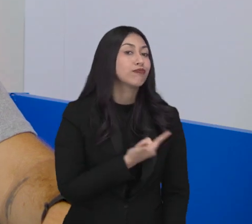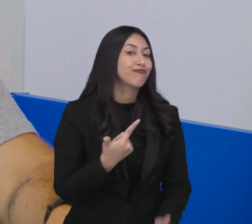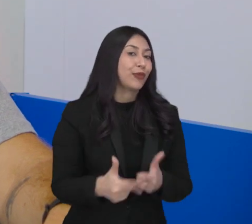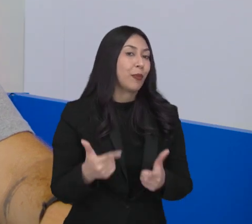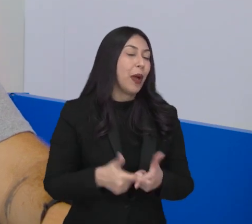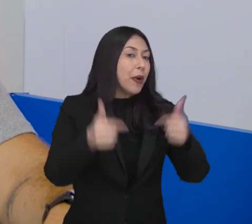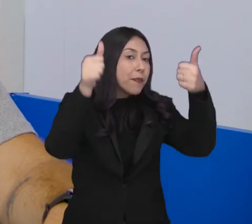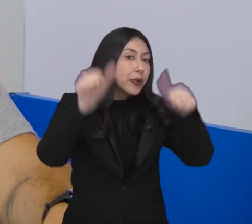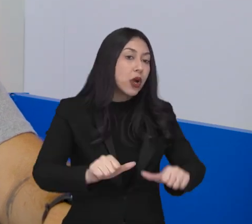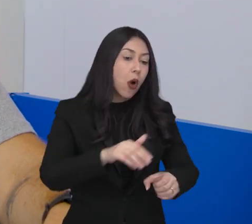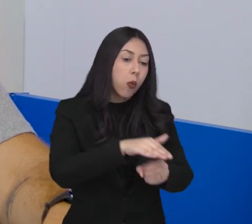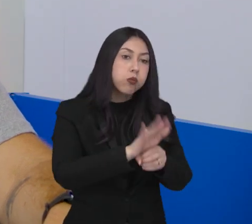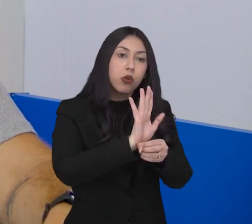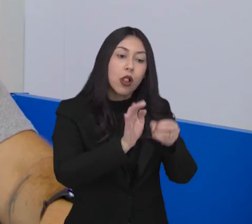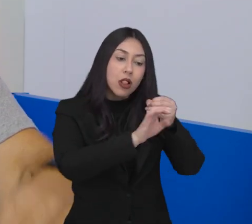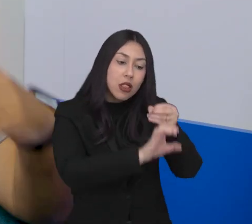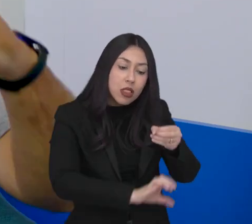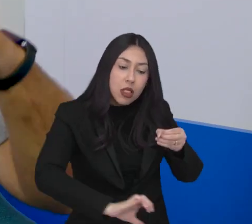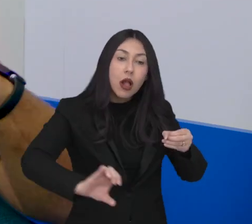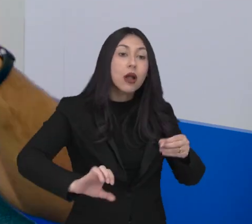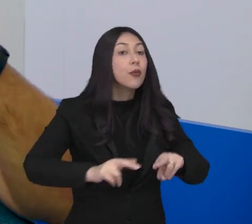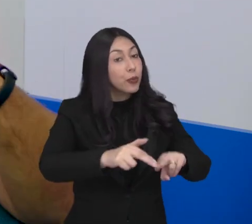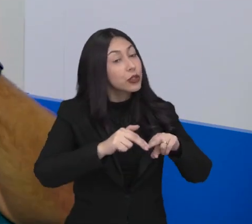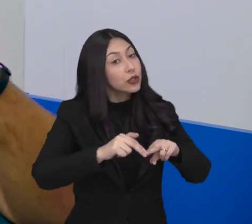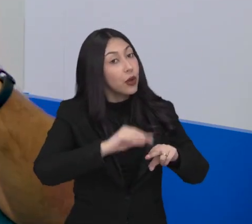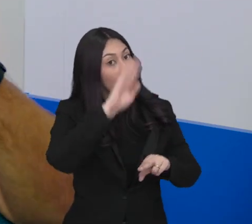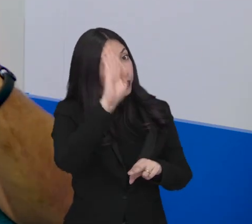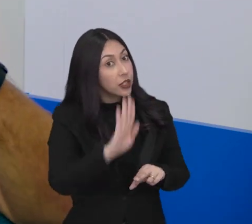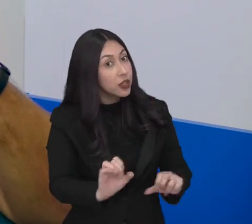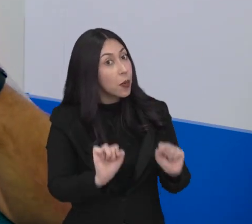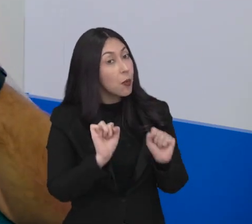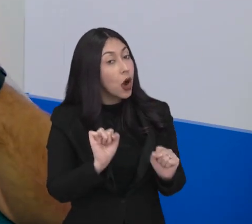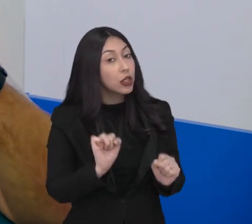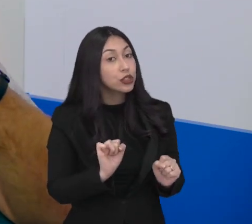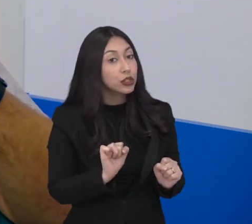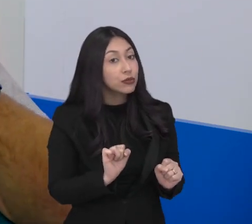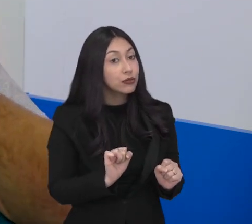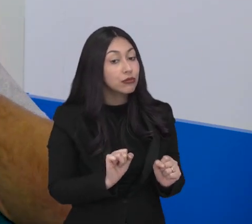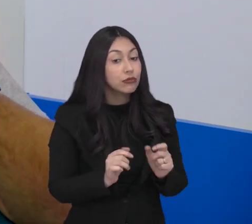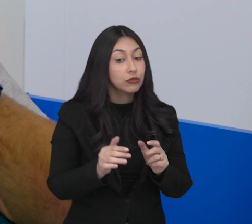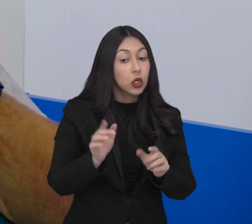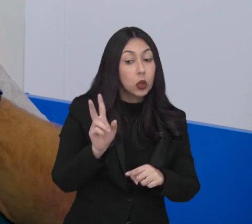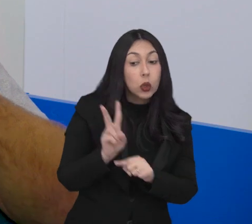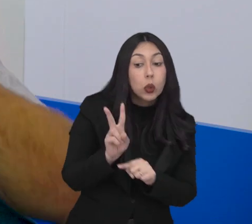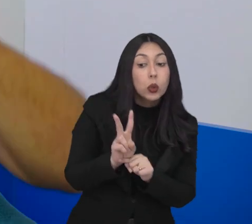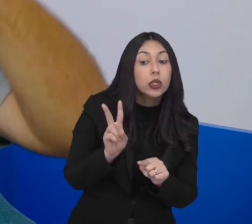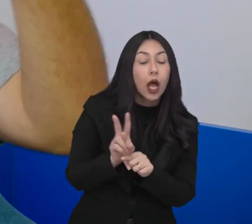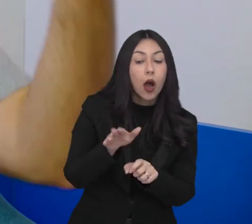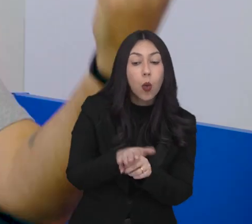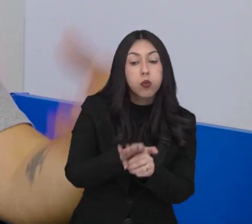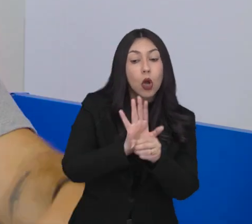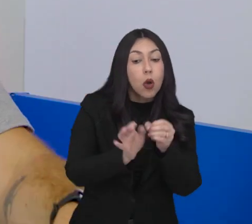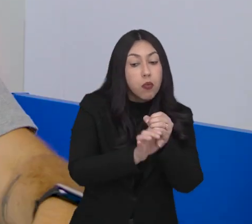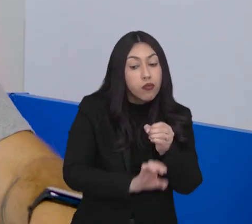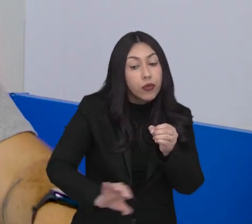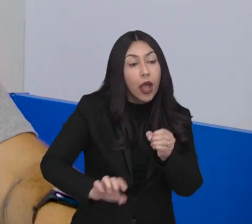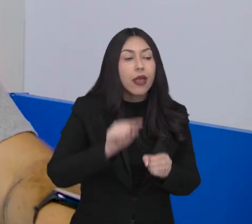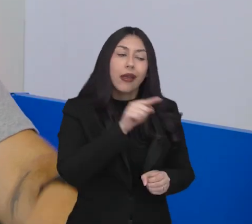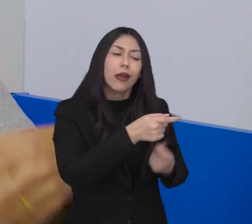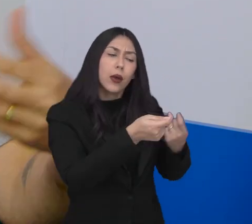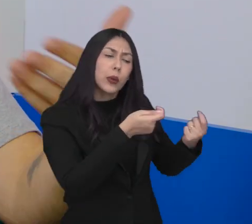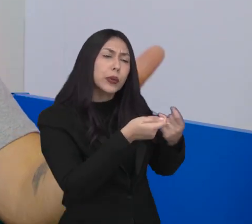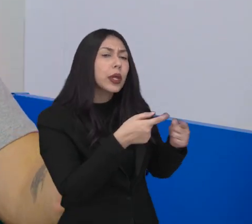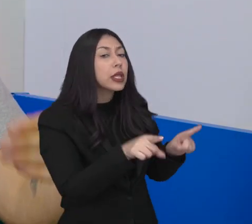é o saneamento básico. Tá? Então o Brasil pode adequar uma verba, trabalhar com saneamento básico, mas não deixar de lado o